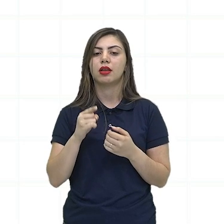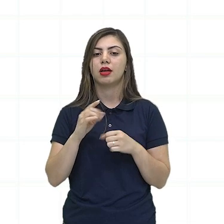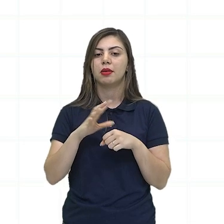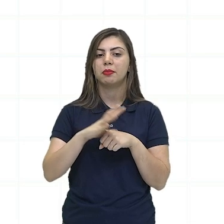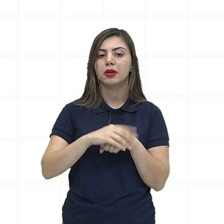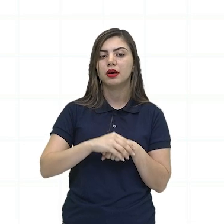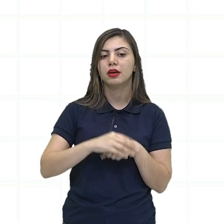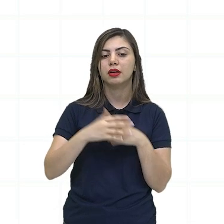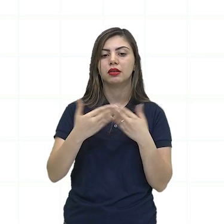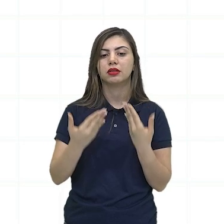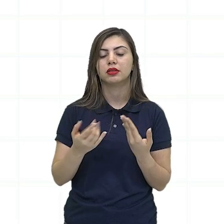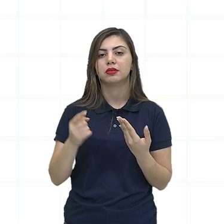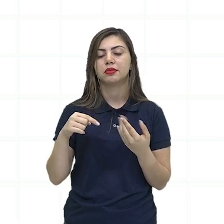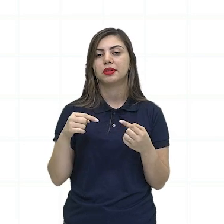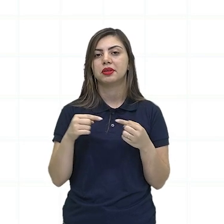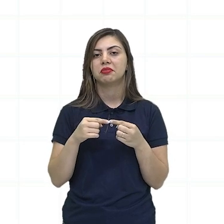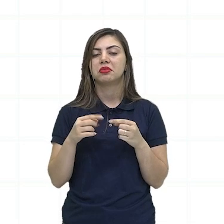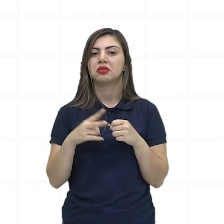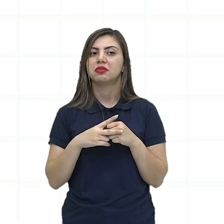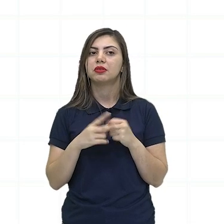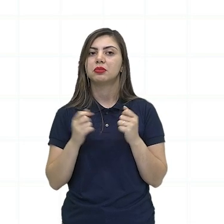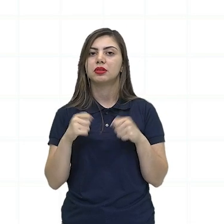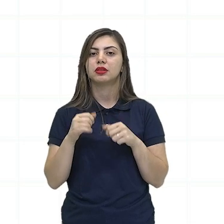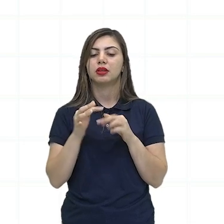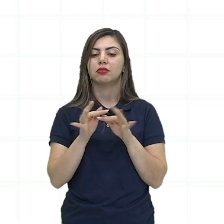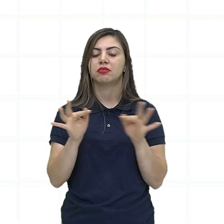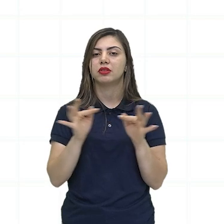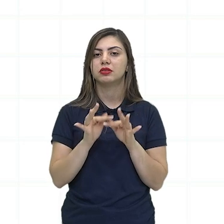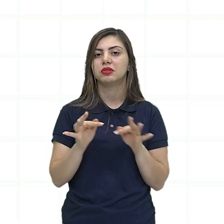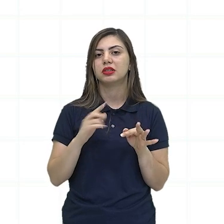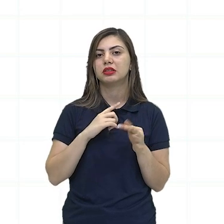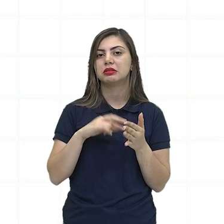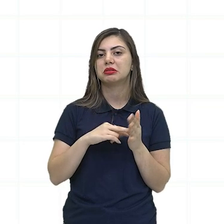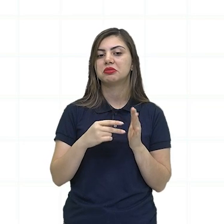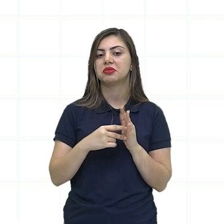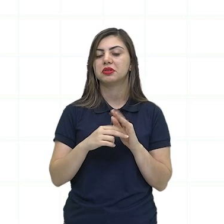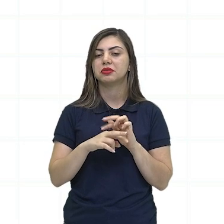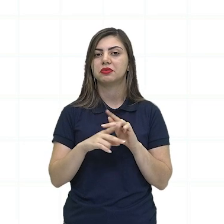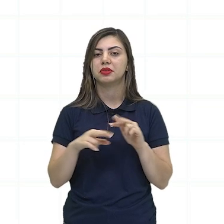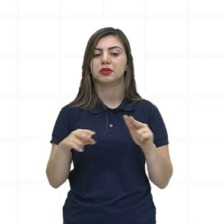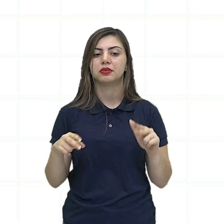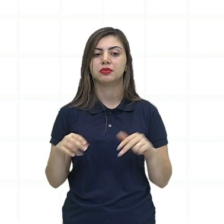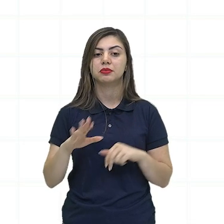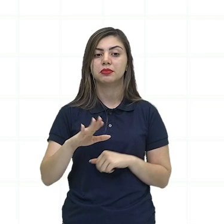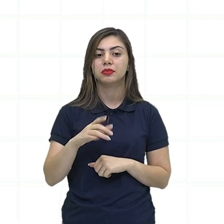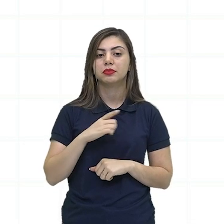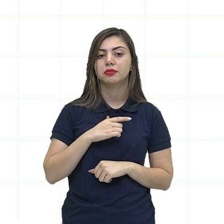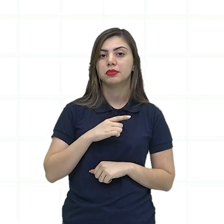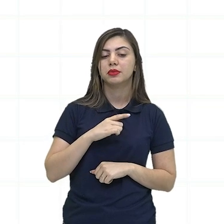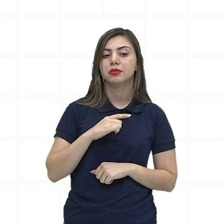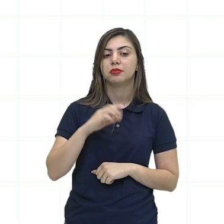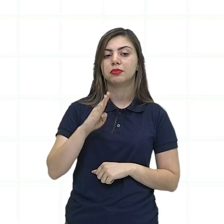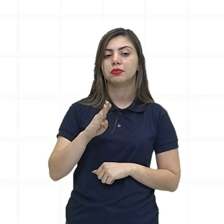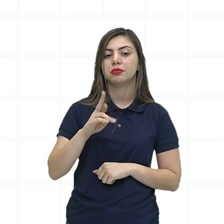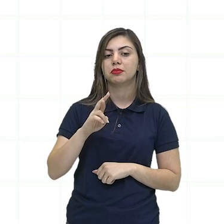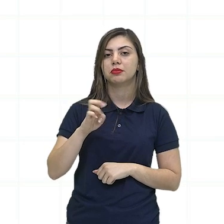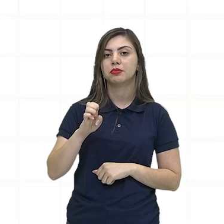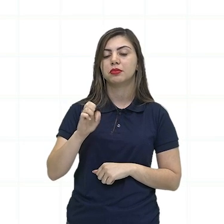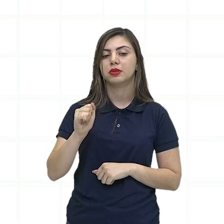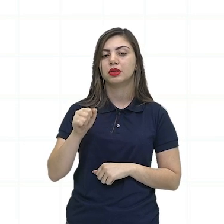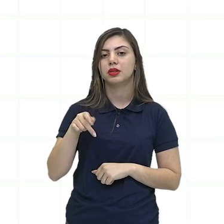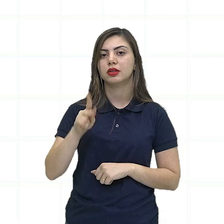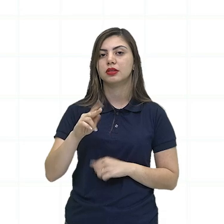é um verbo que cabe aí em várias frases, vários significados. Nós temos break, break quer dizer